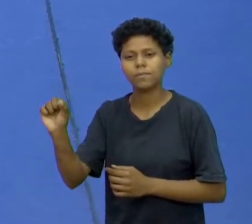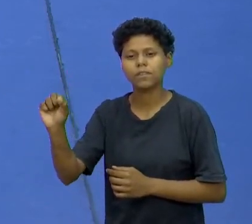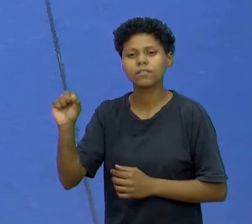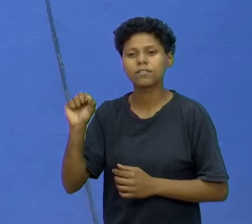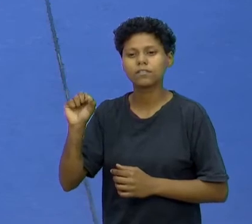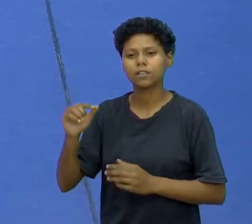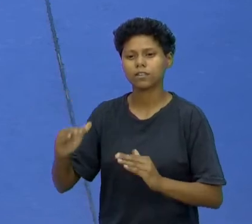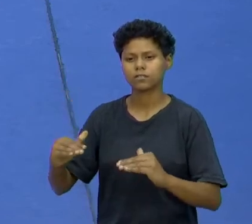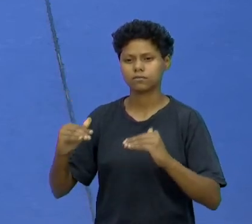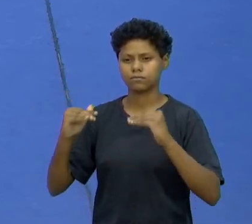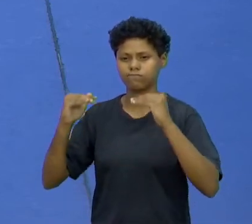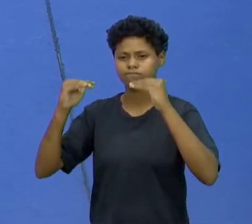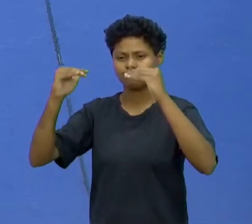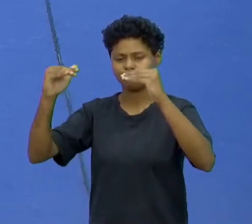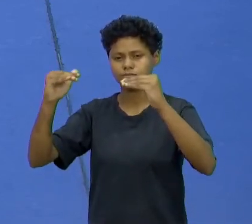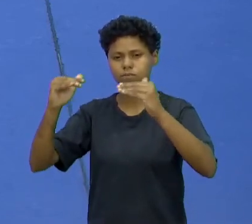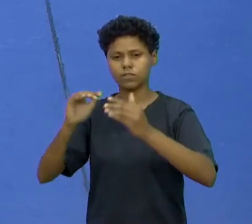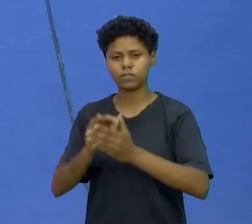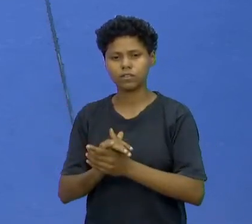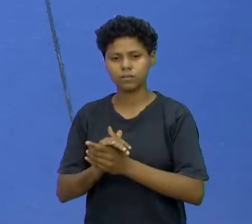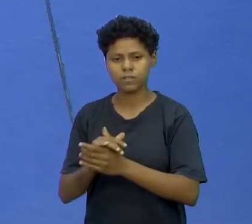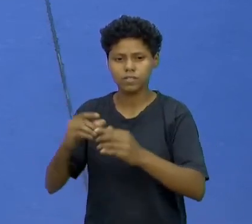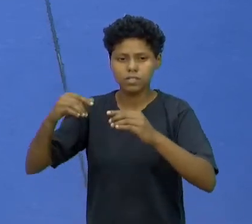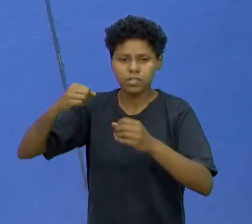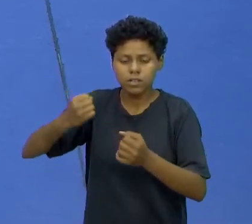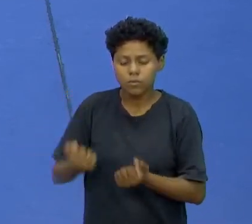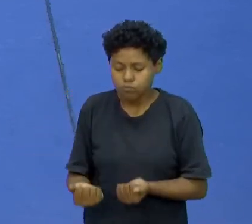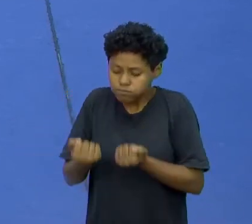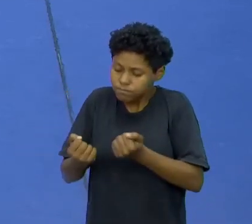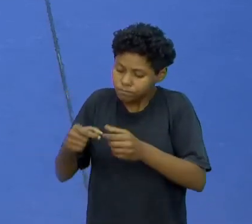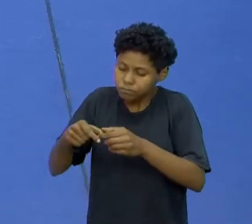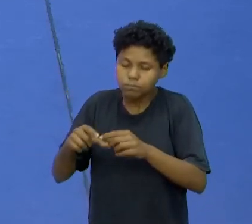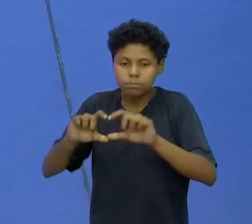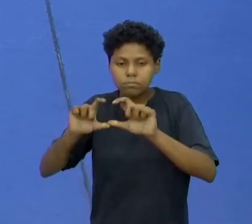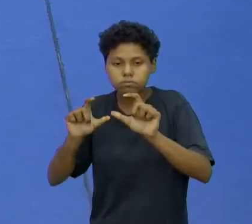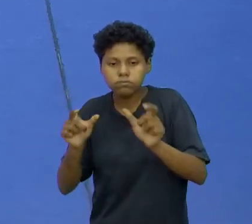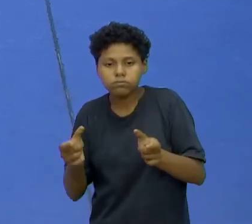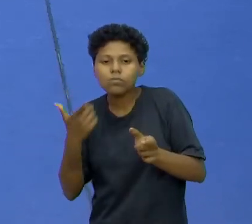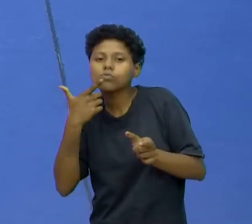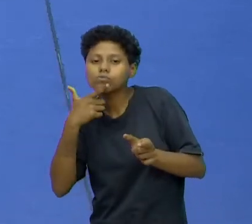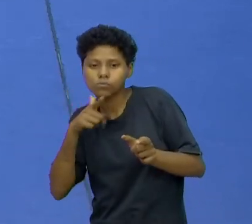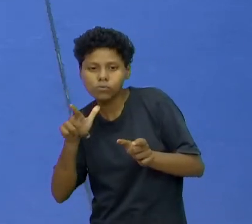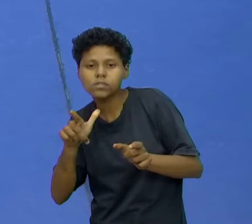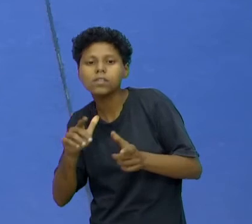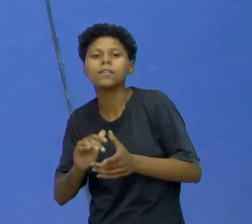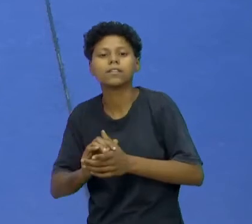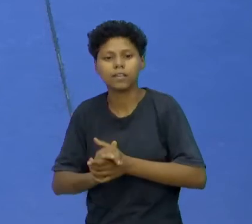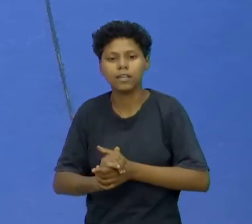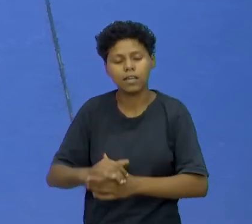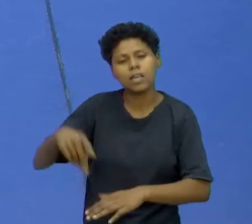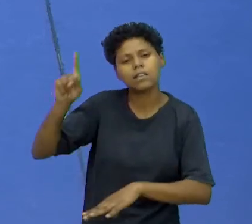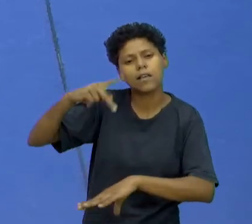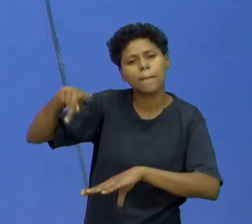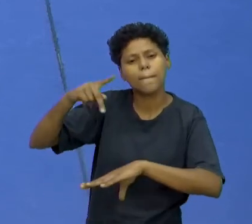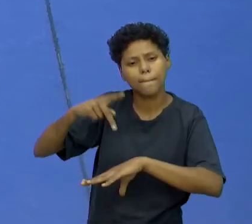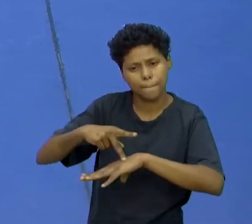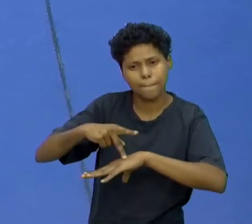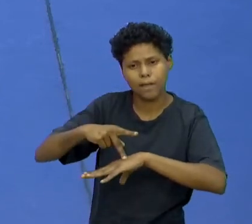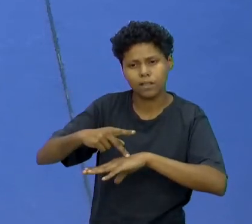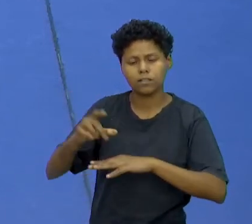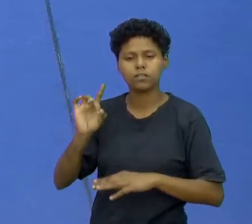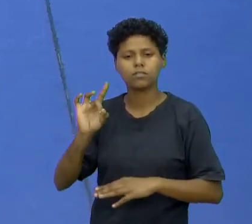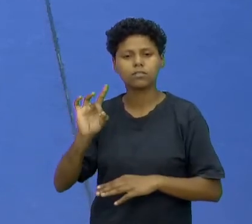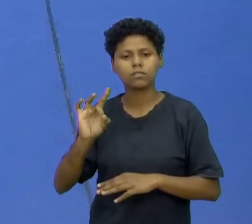grande relevância aqui para o arco existir, né? Bom, essa pedra, ela só funciona